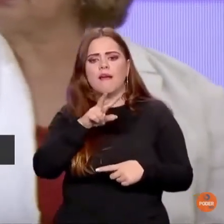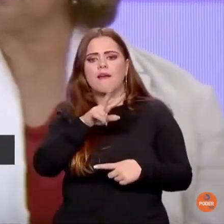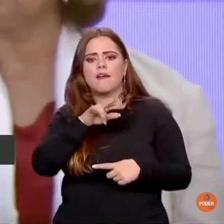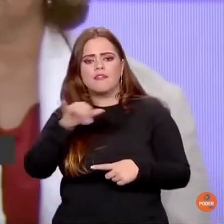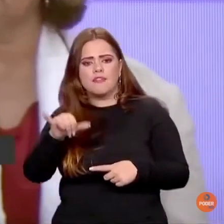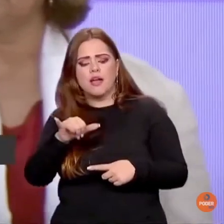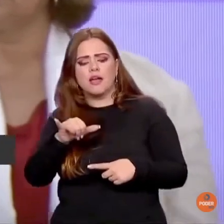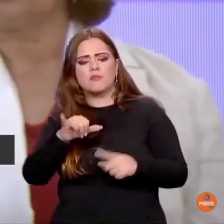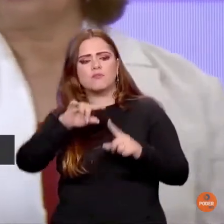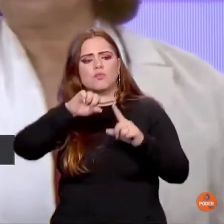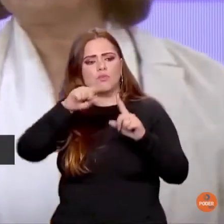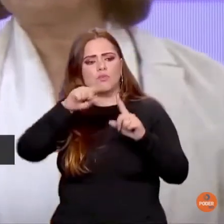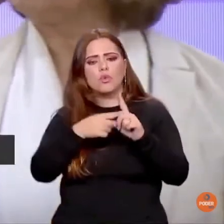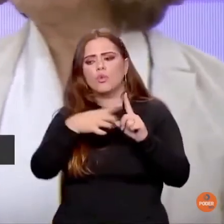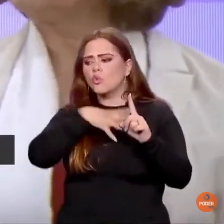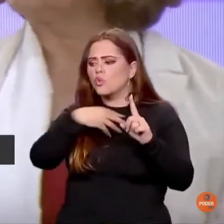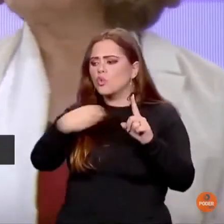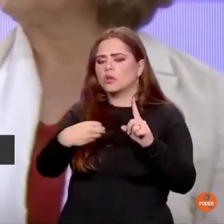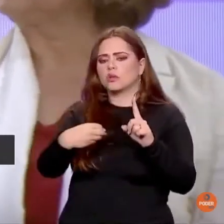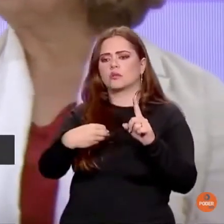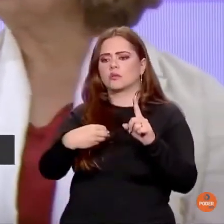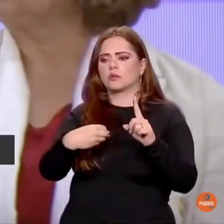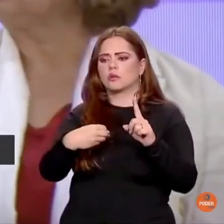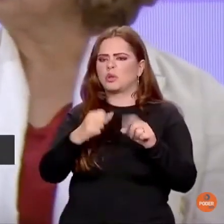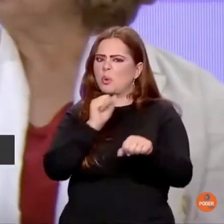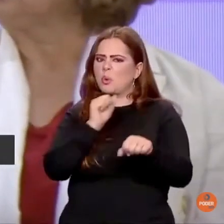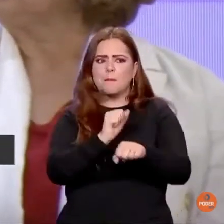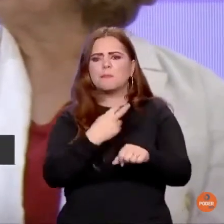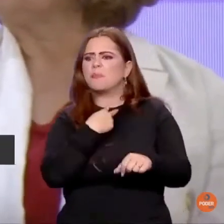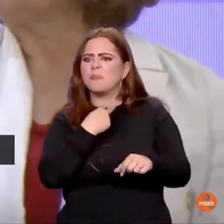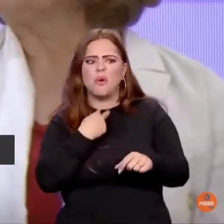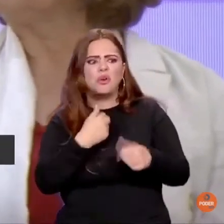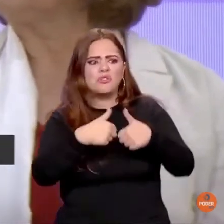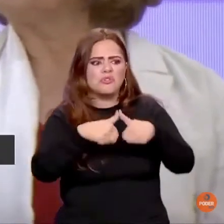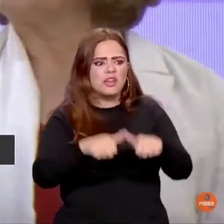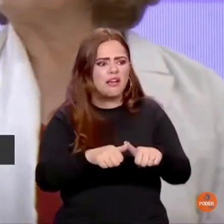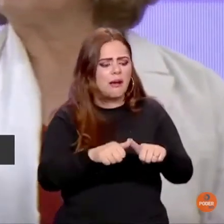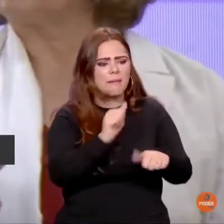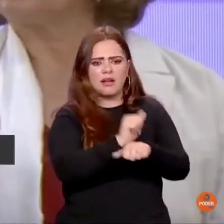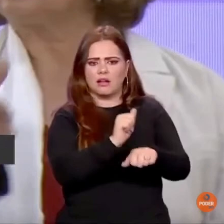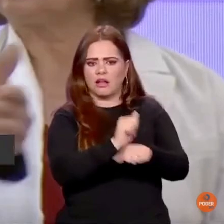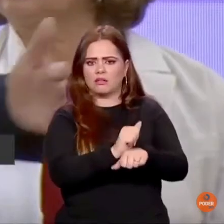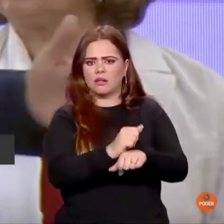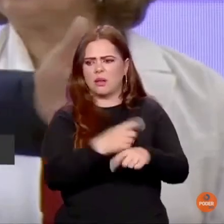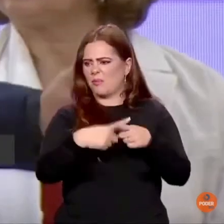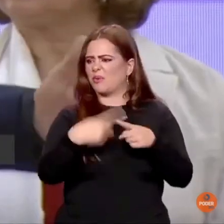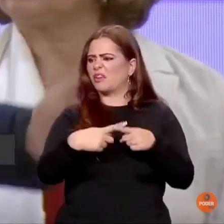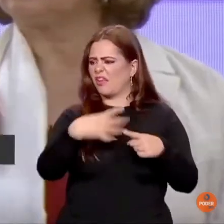filho, ela não pode ficar afastada, porque ter um filho